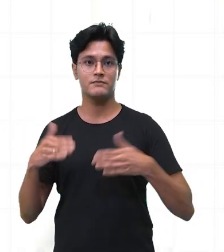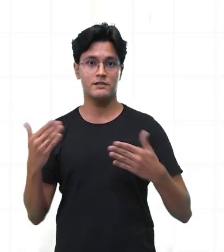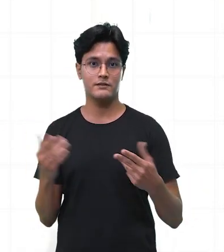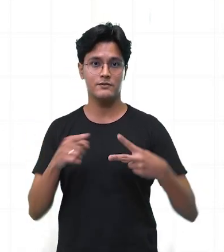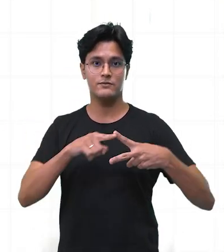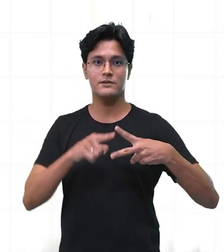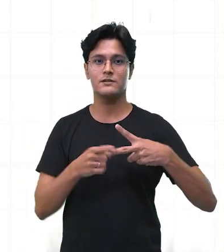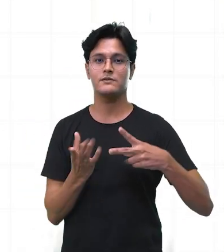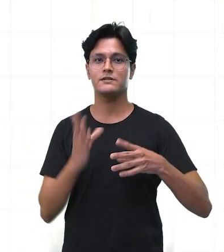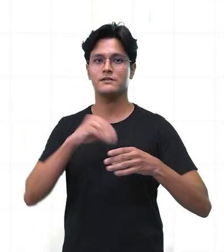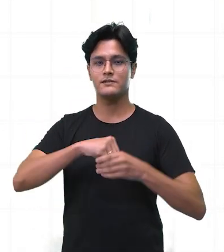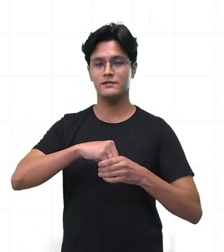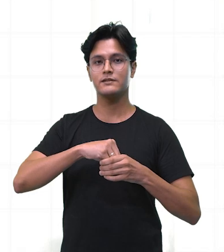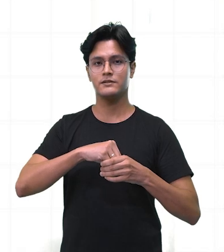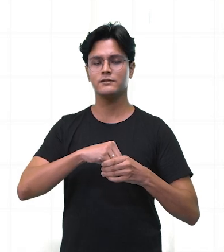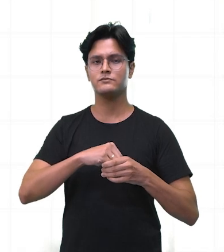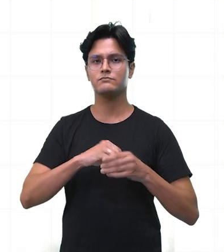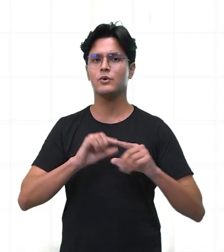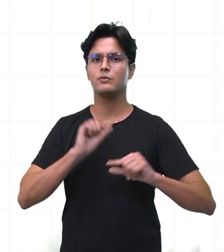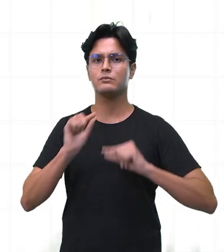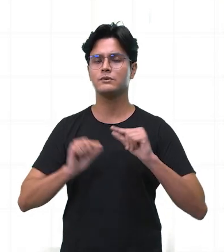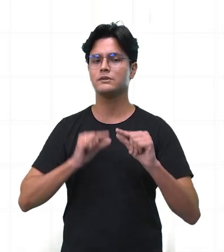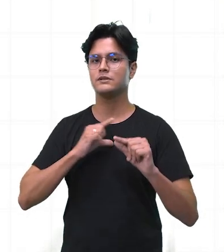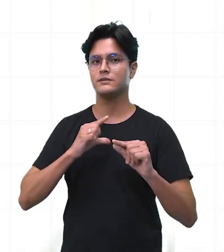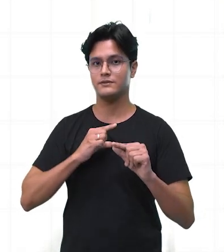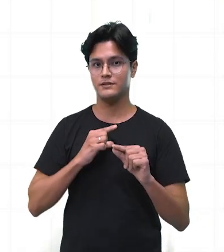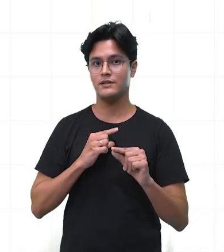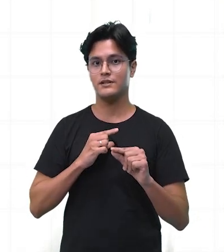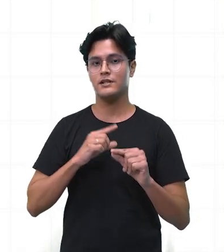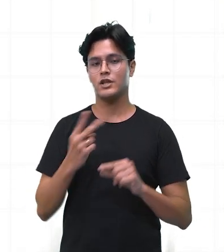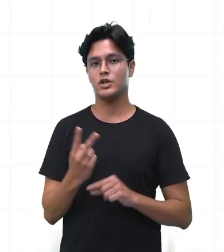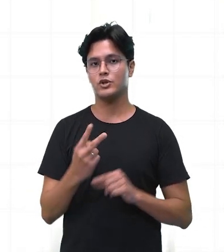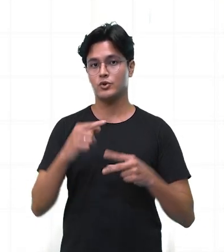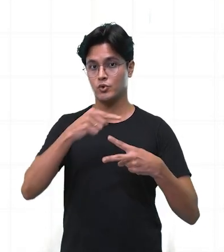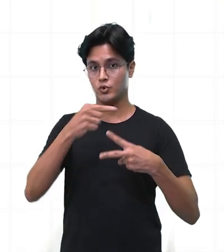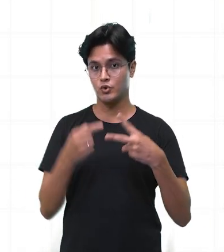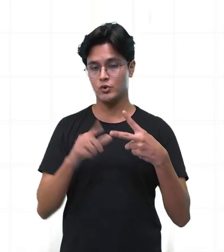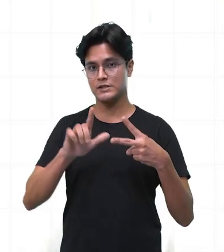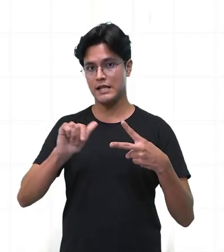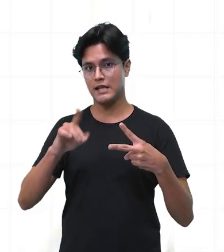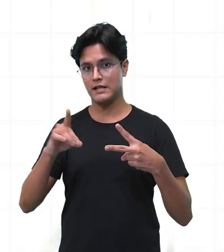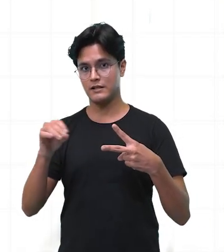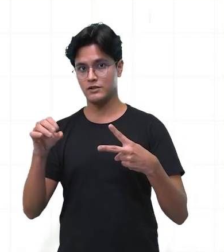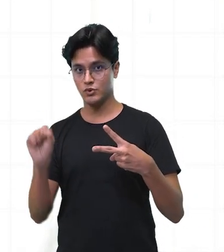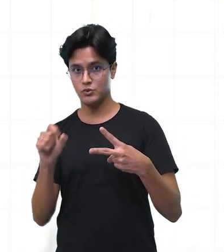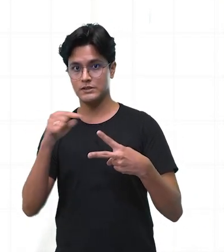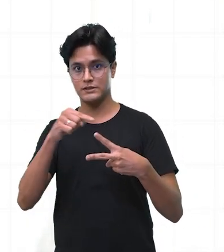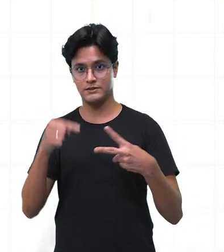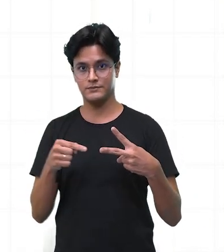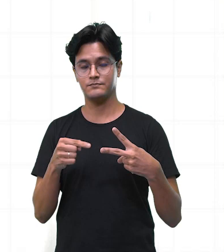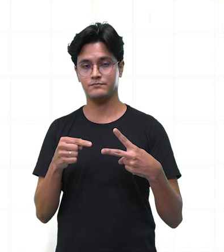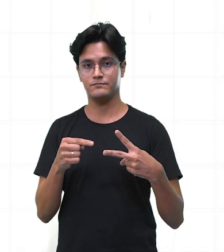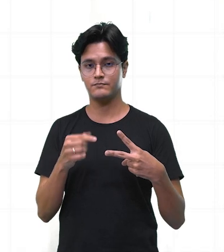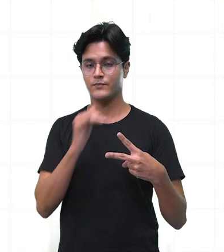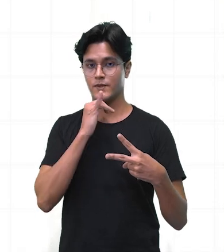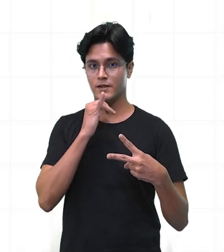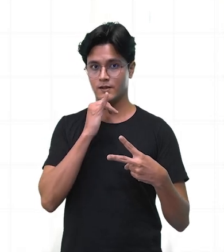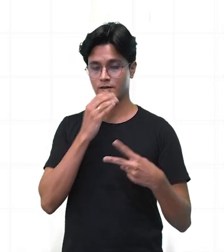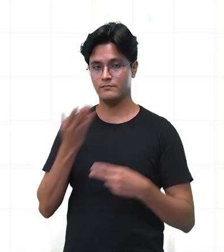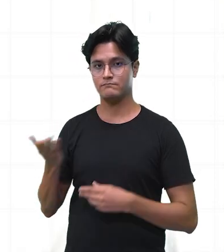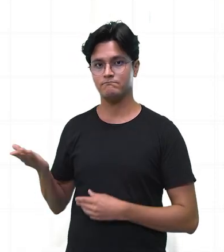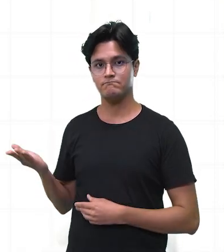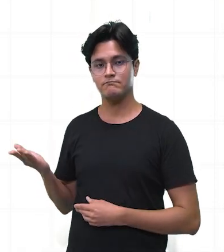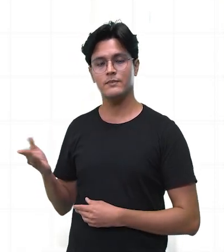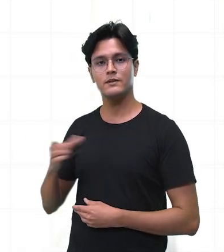ângulo interno é aquele que é formado por dois lados consecutivos, tá? Então, nós temos aqui, ó, vários